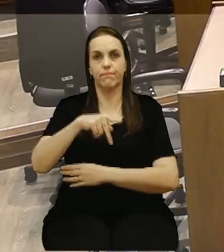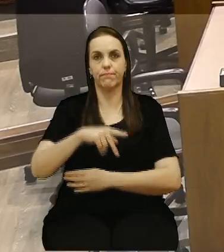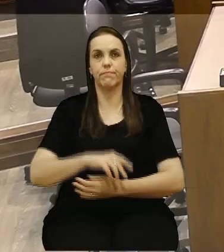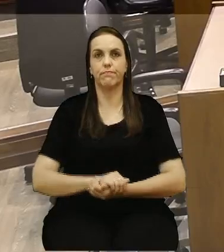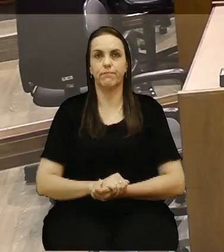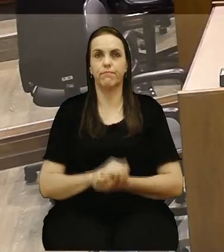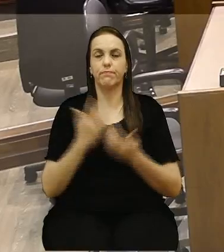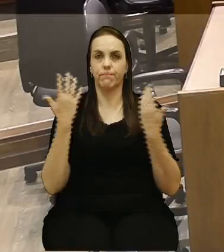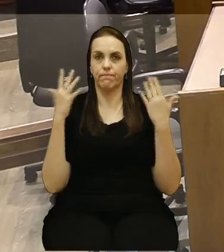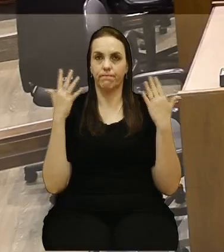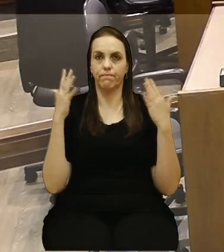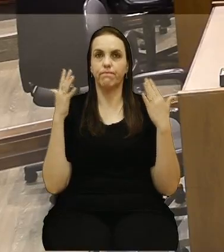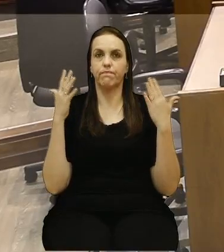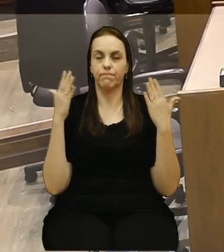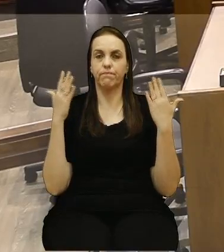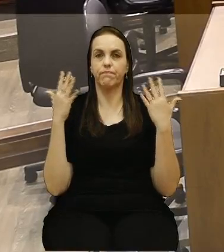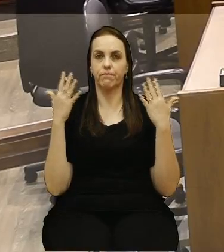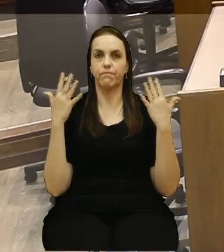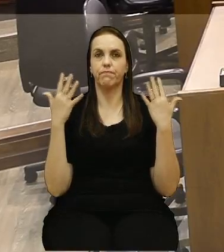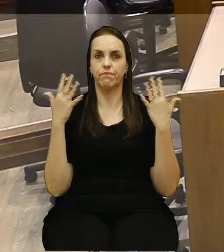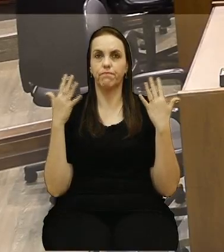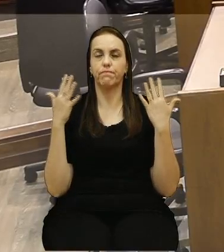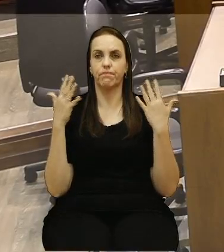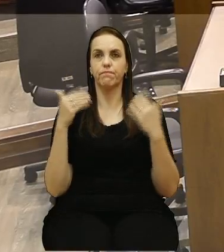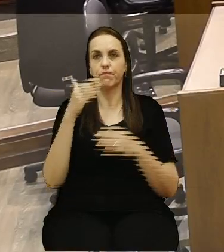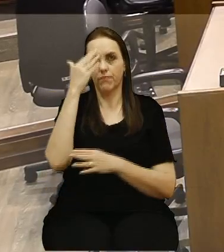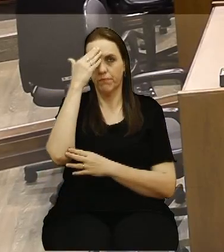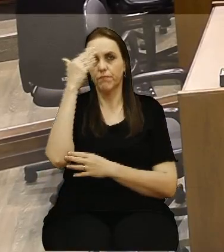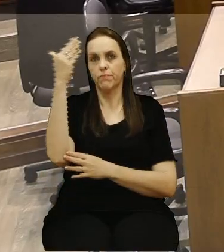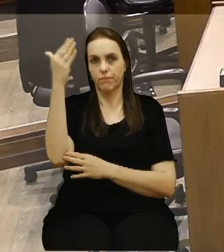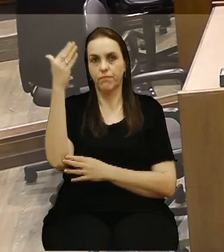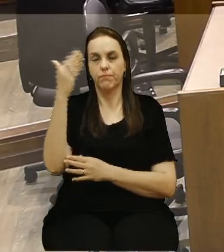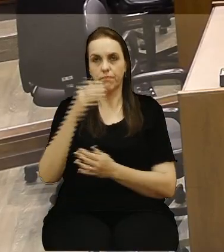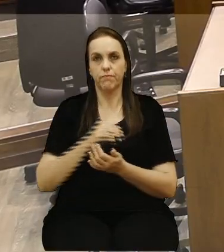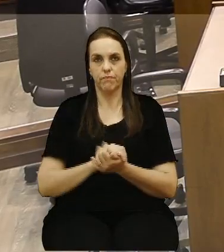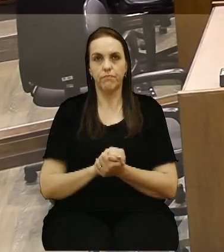Obrigado. Declaração de líder da bancada do PCdoB.